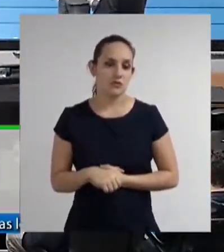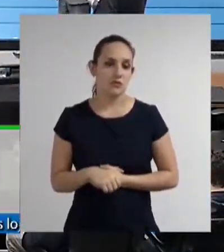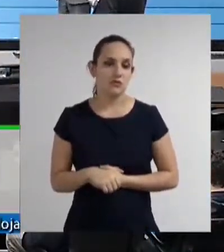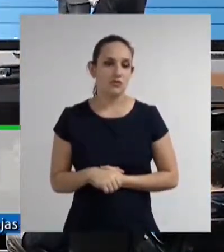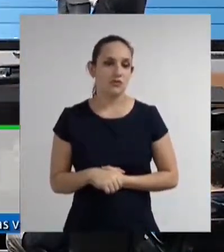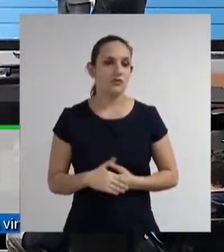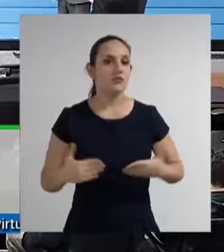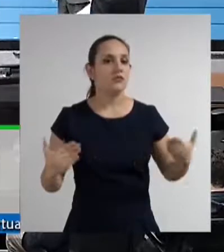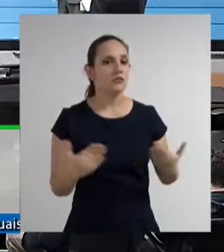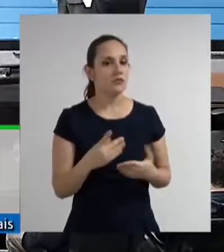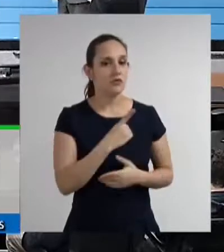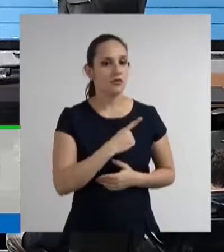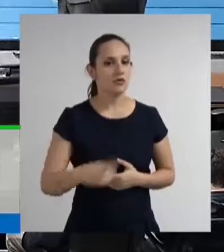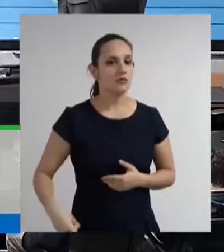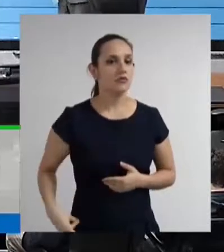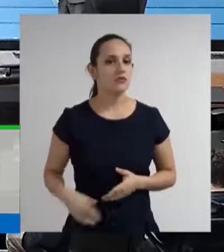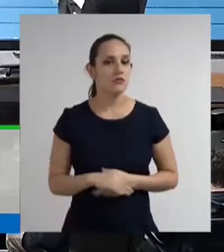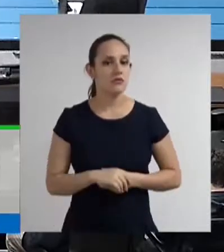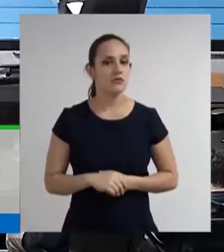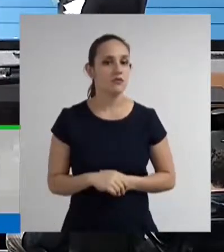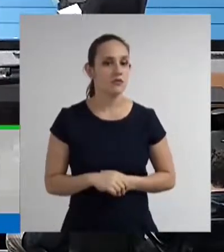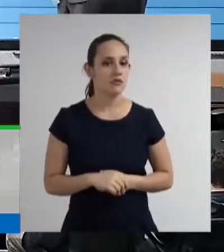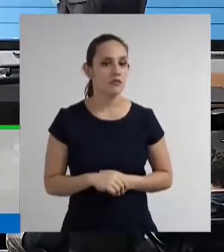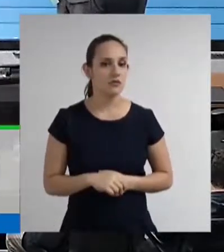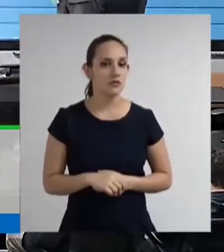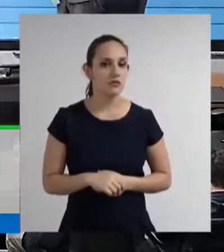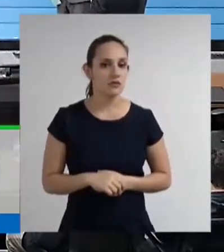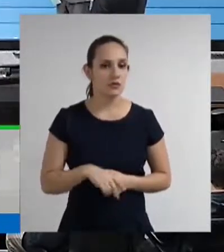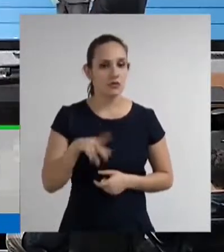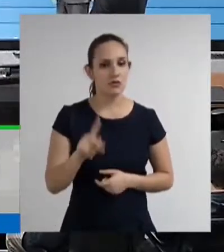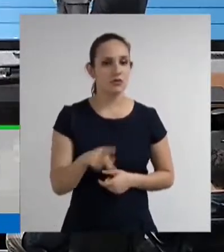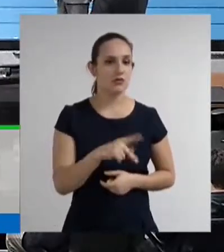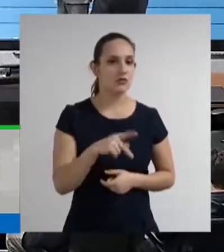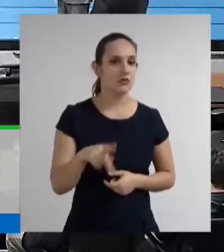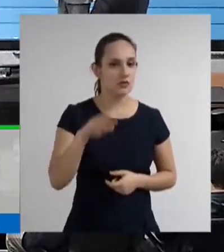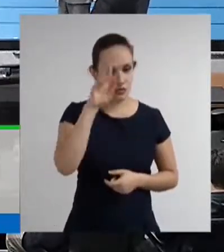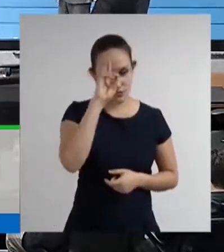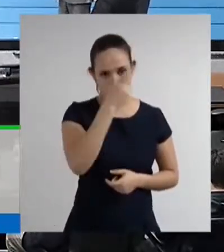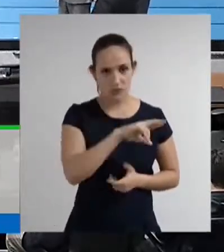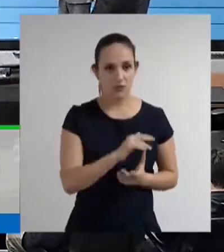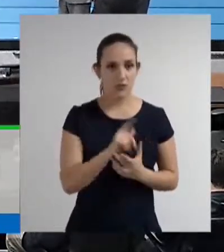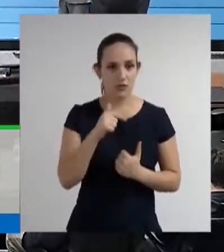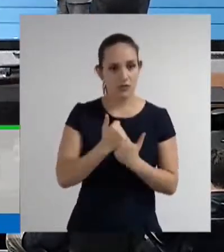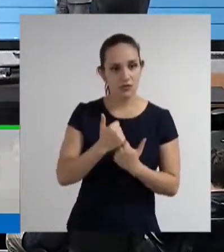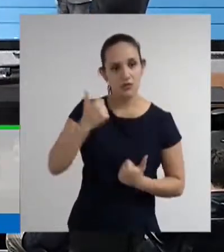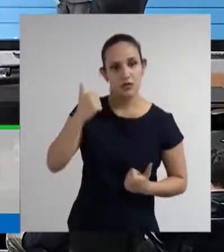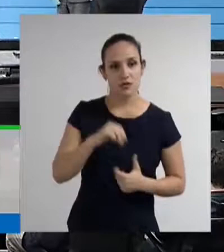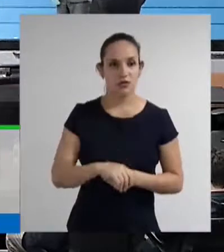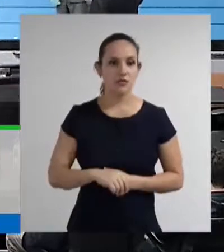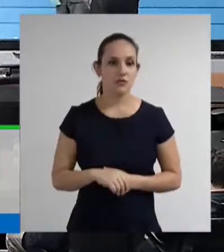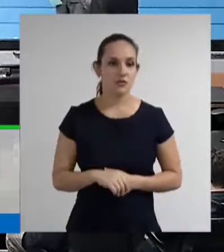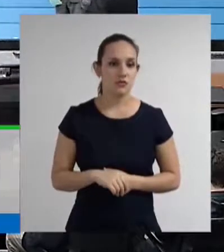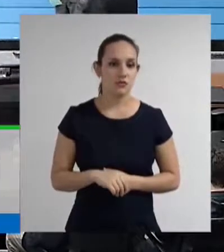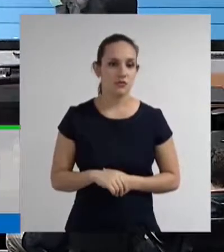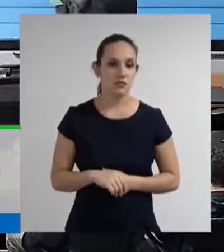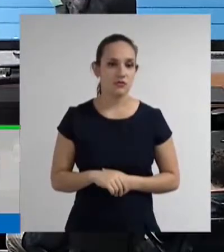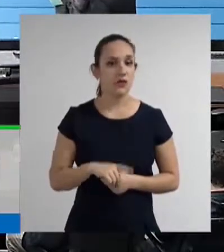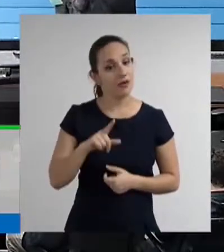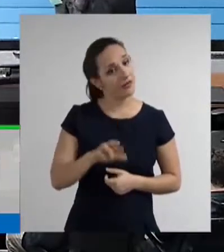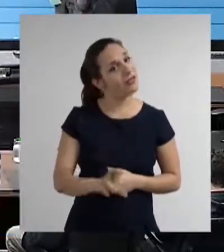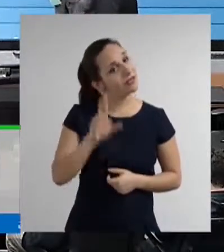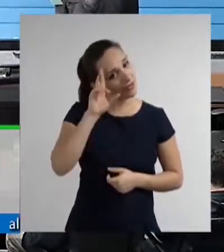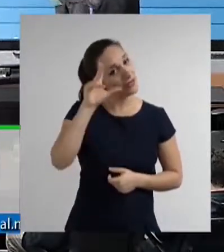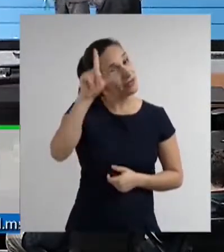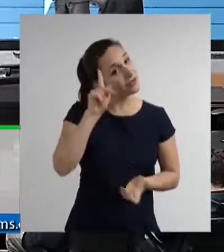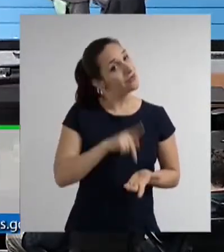Como vota deputado professor Rinaldo, suplente, titular, na verdade,